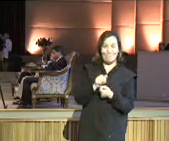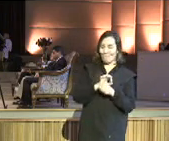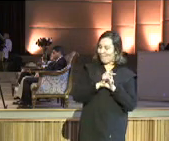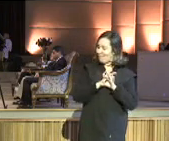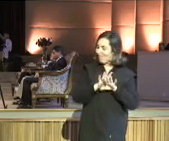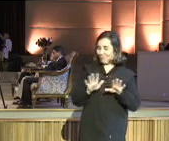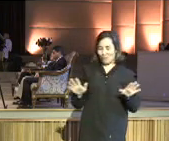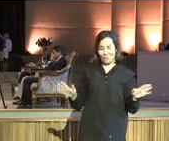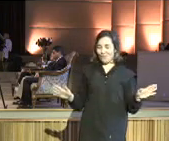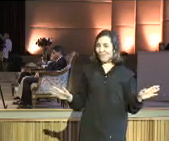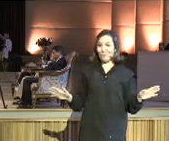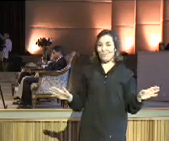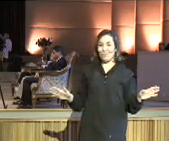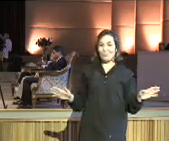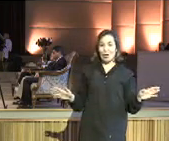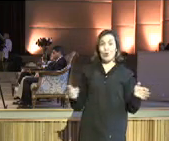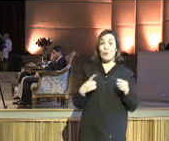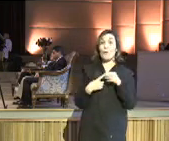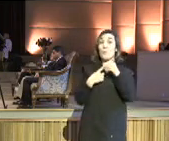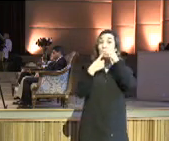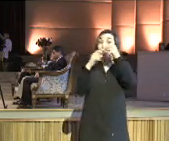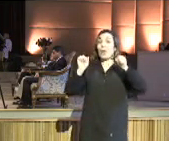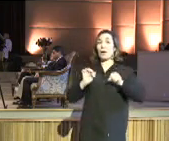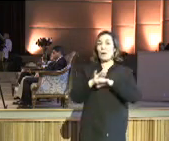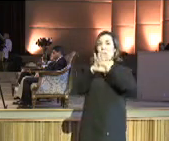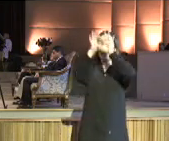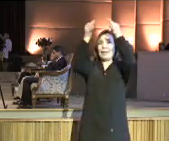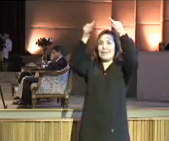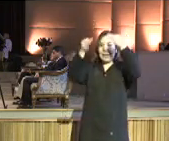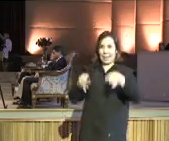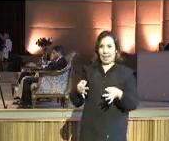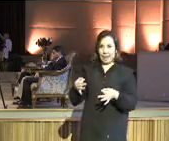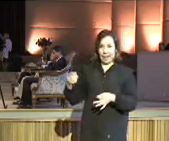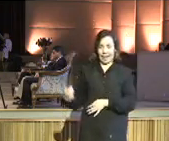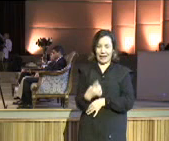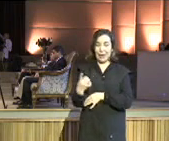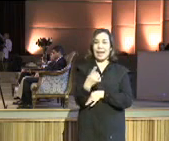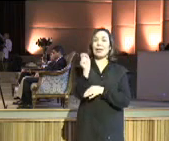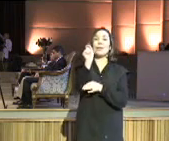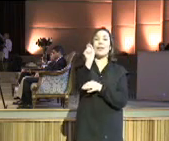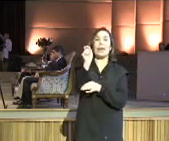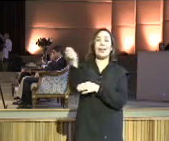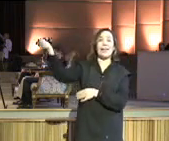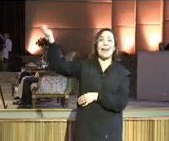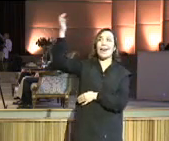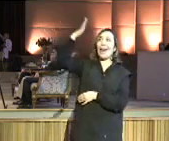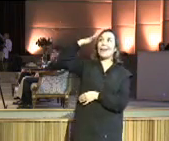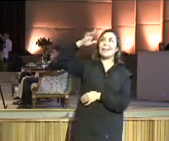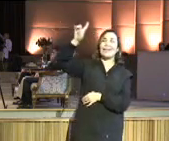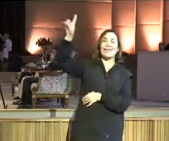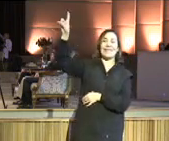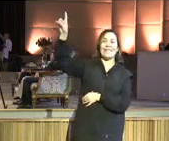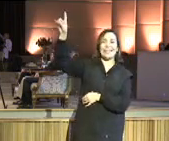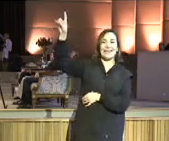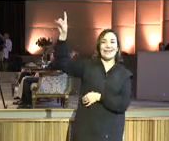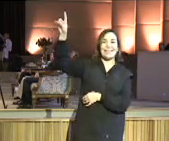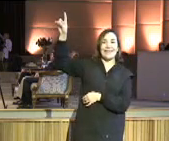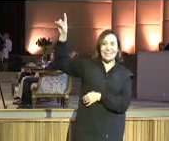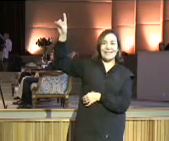A única que permanece é a graça de Deus sobre a nossa vida. Eu acho tão interessante,